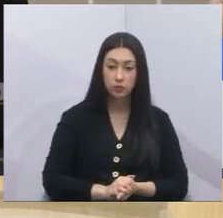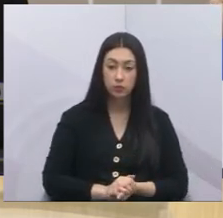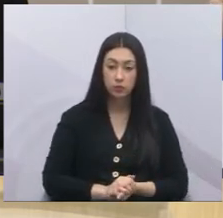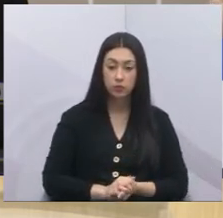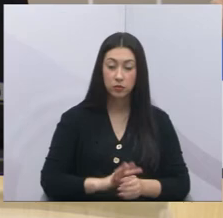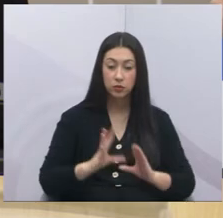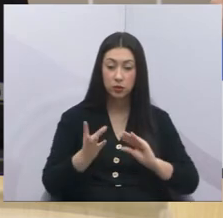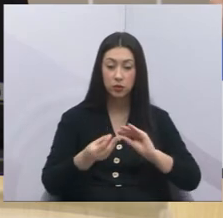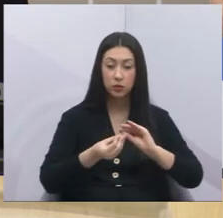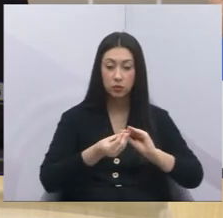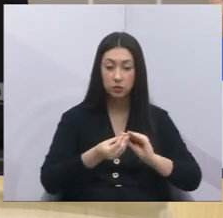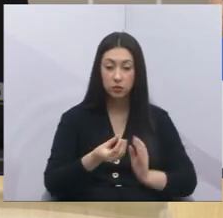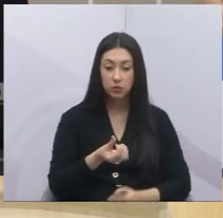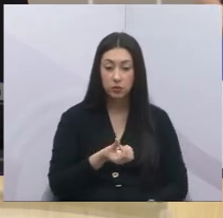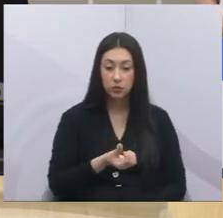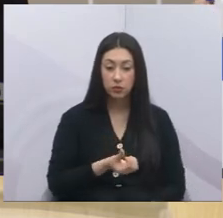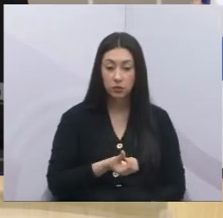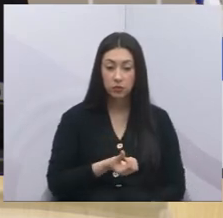Emenda 6.